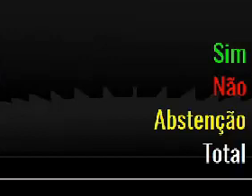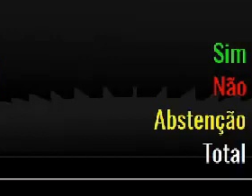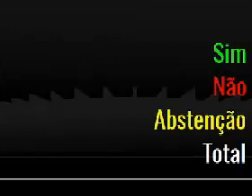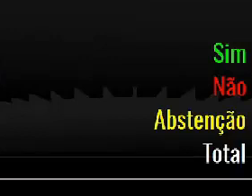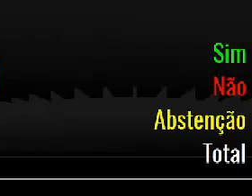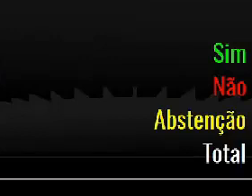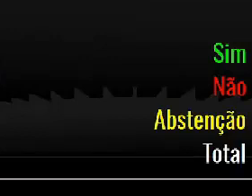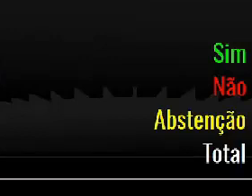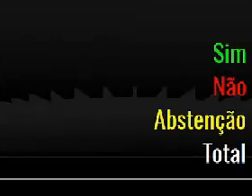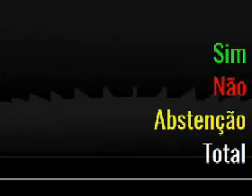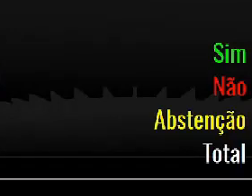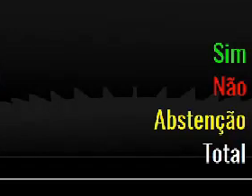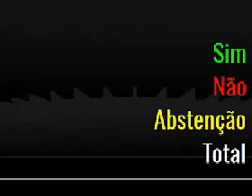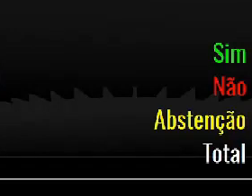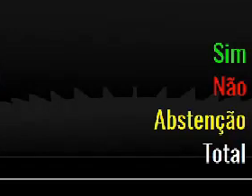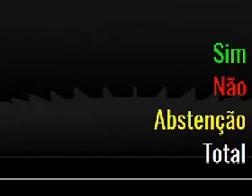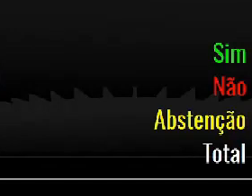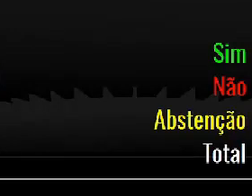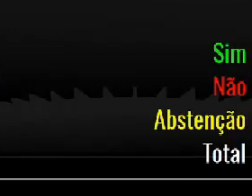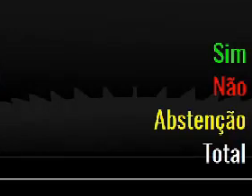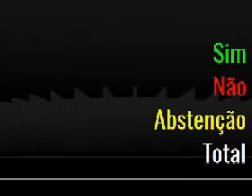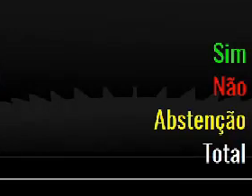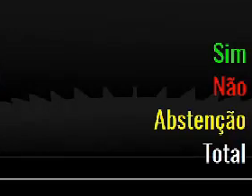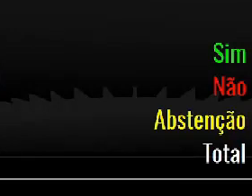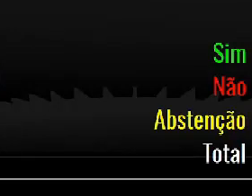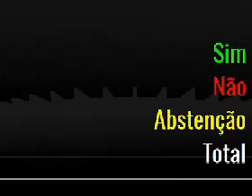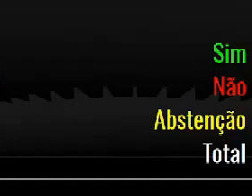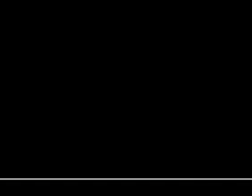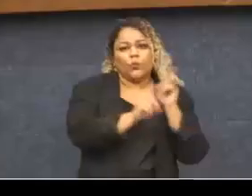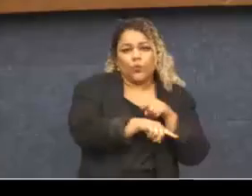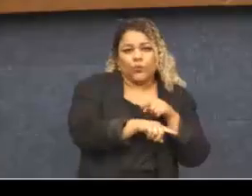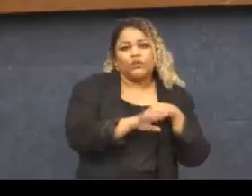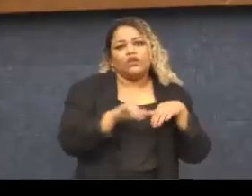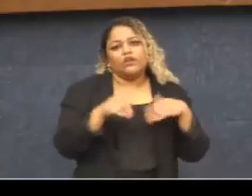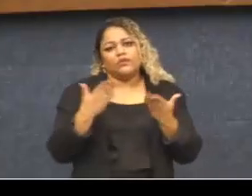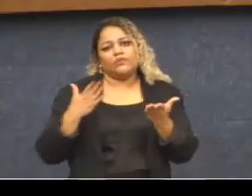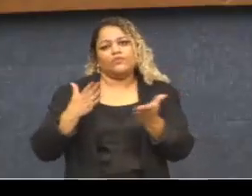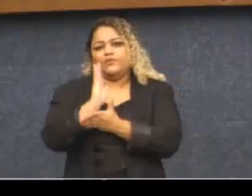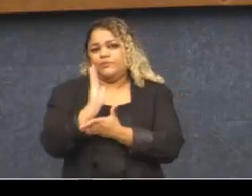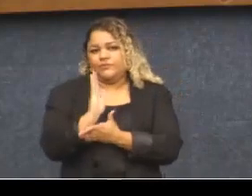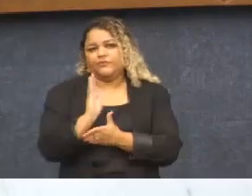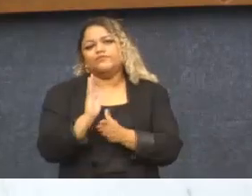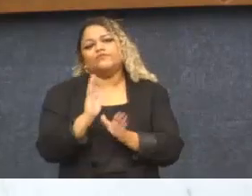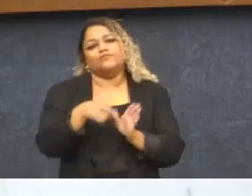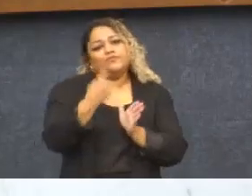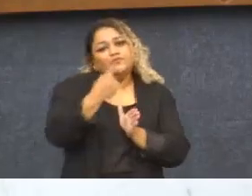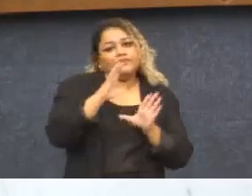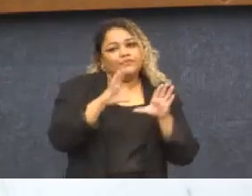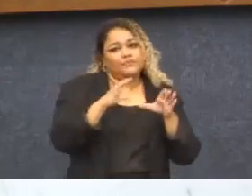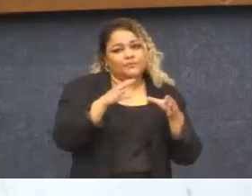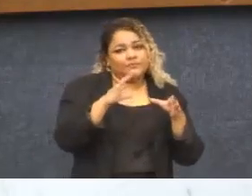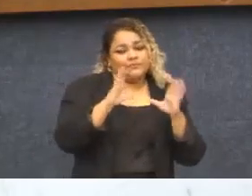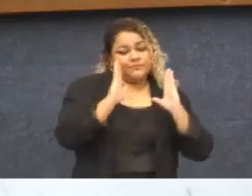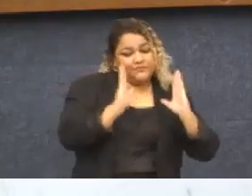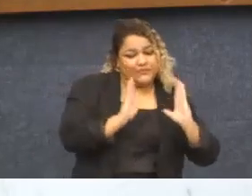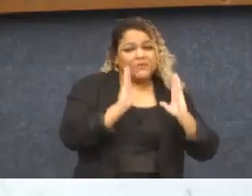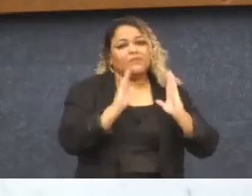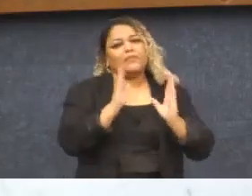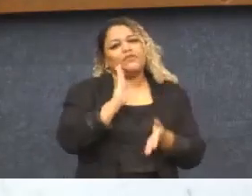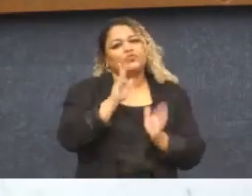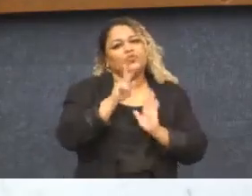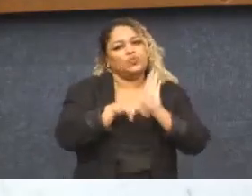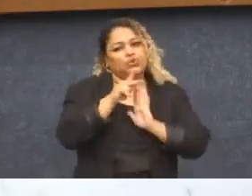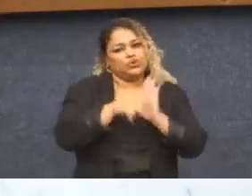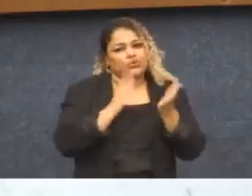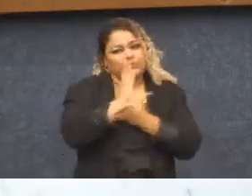Encerrada a votação. 40 votos favoráveis, nenhum voto contrário. Está aprovado em primeiro turno o projeto. Vamos aí para